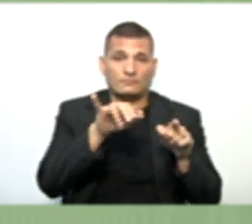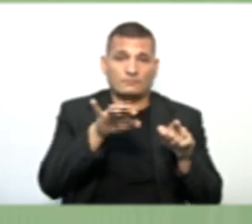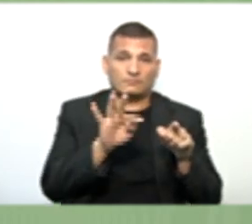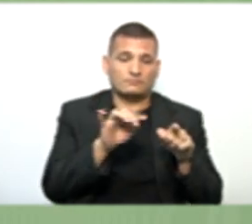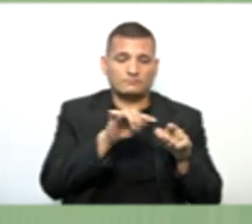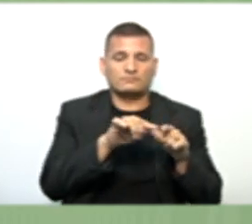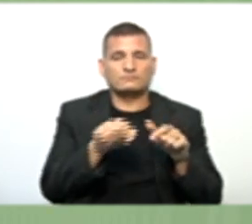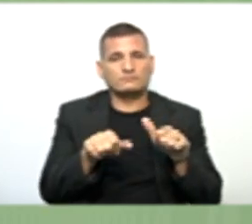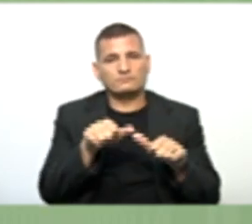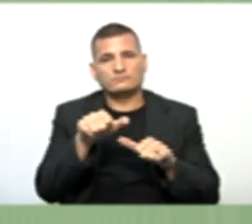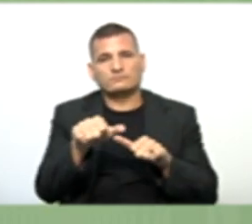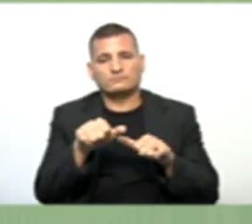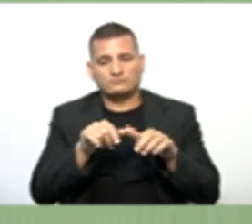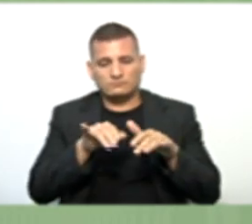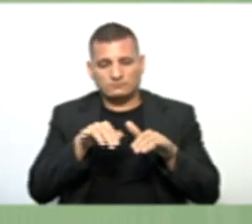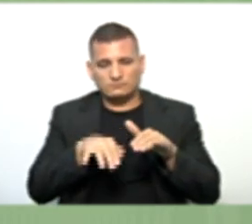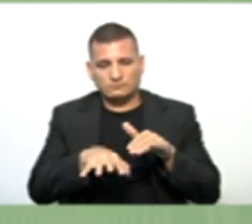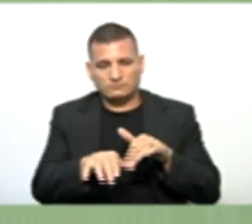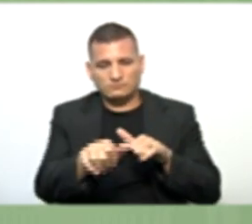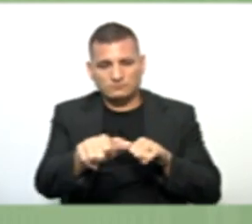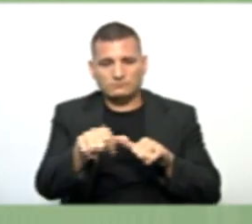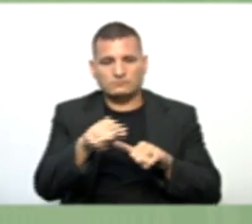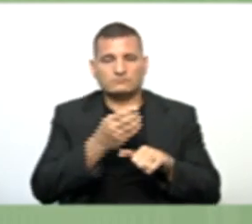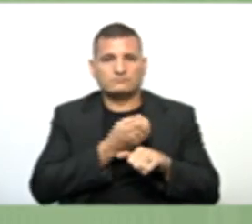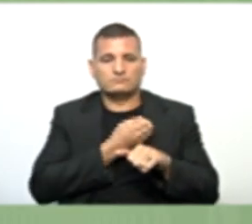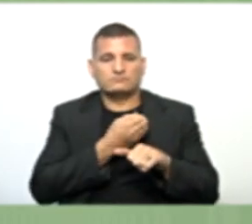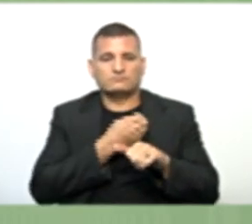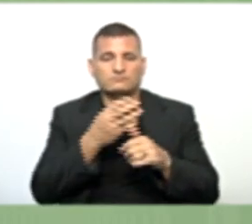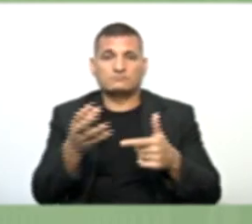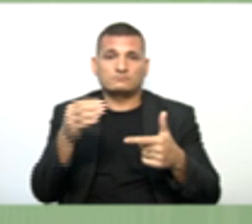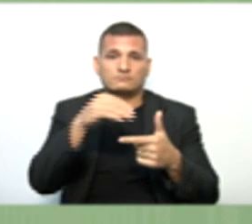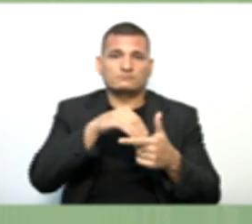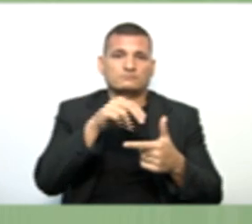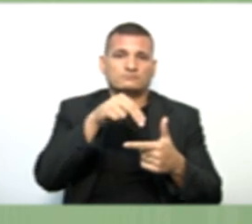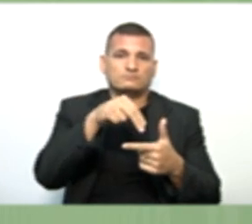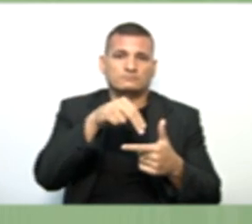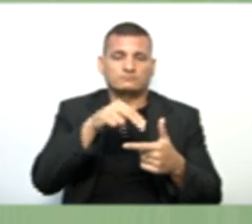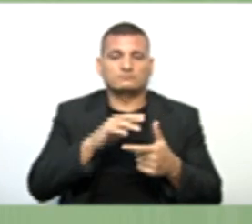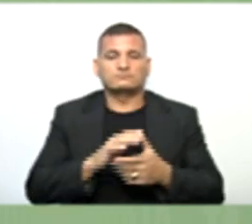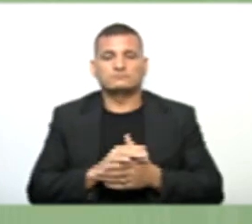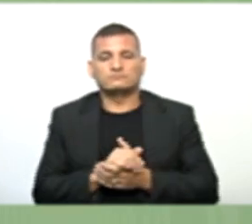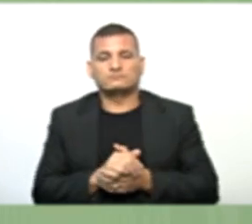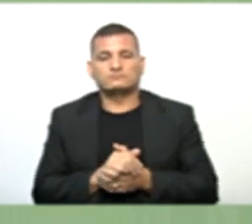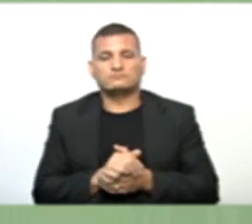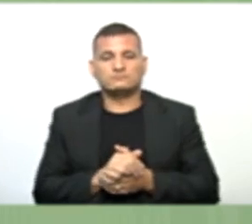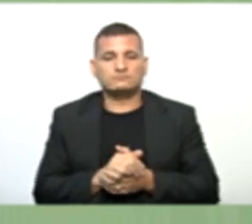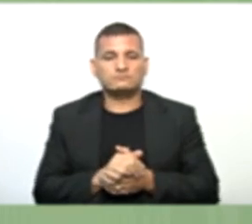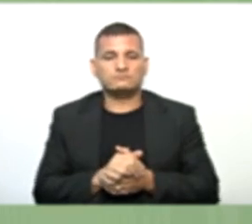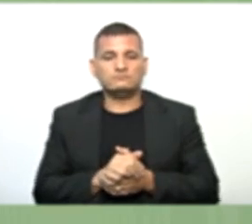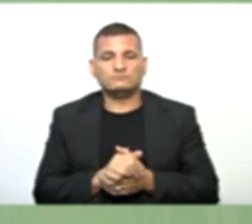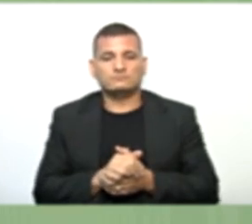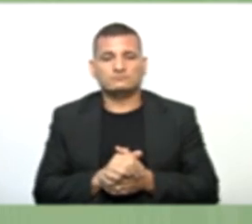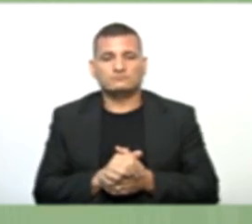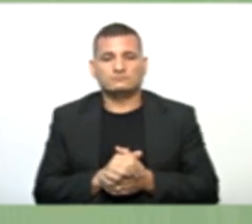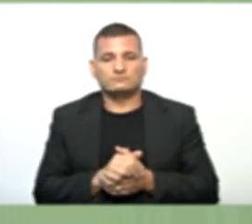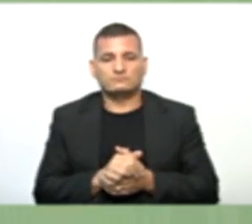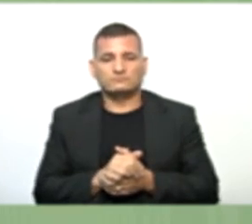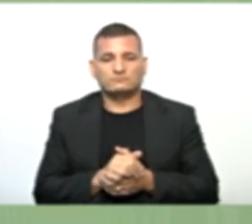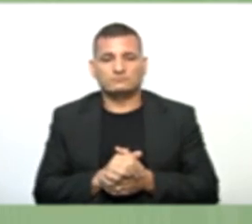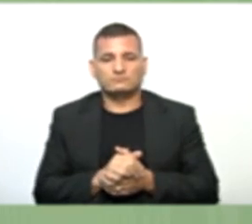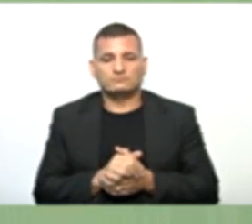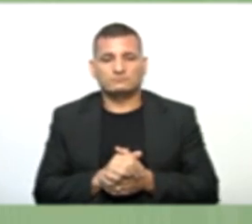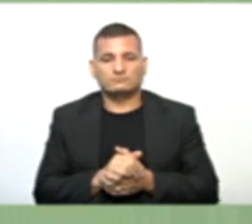para número inteiro e isso é armazenado dentro de N. Bom, então aqui